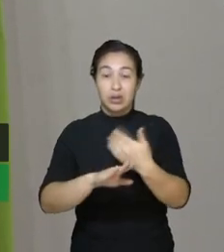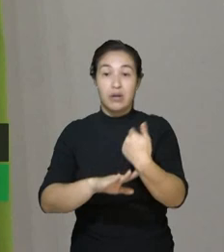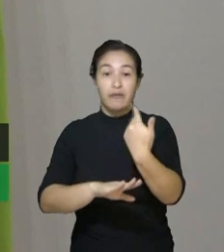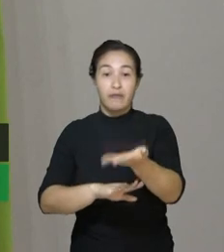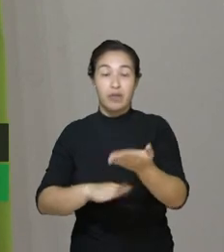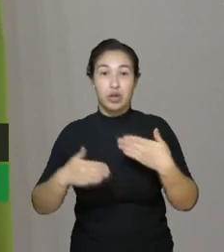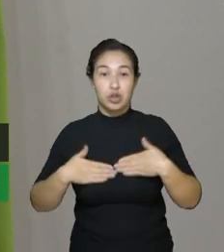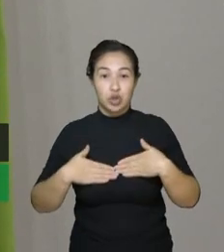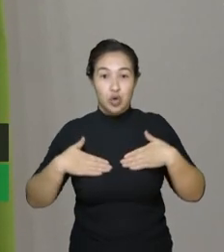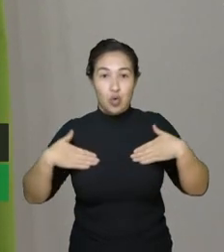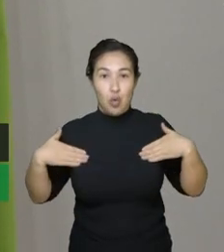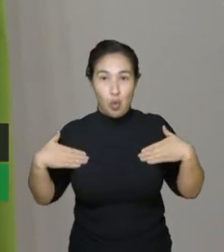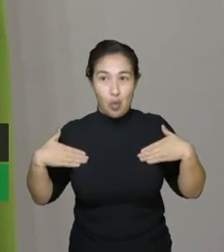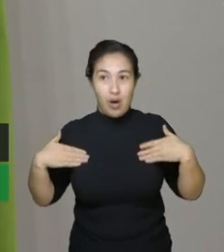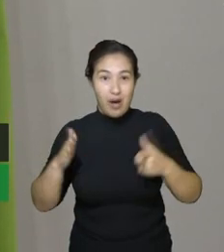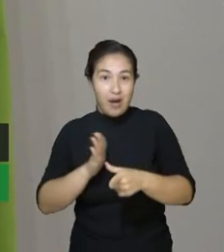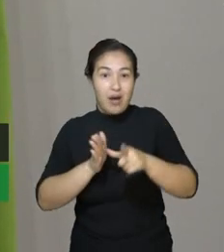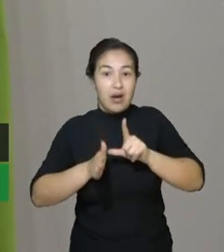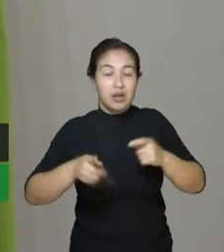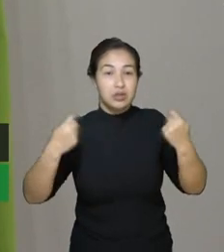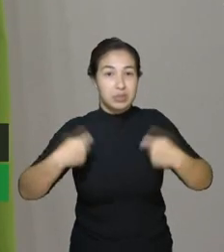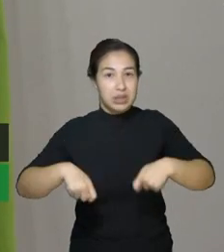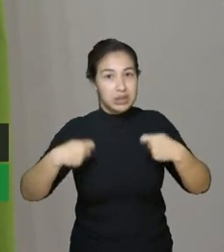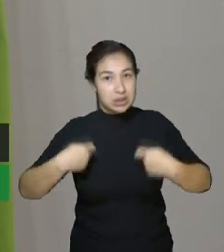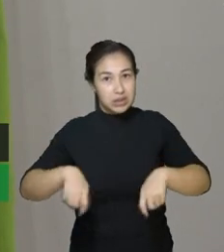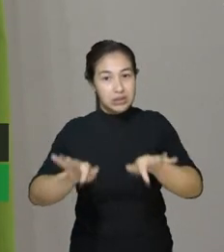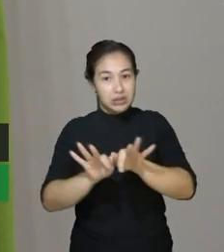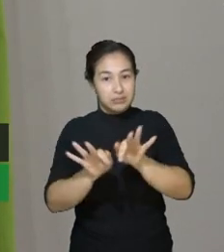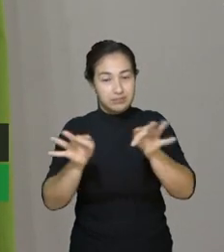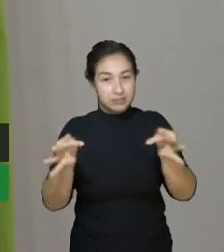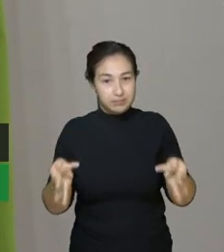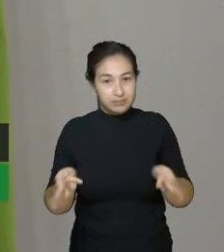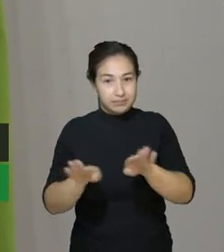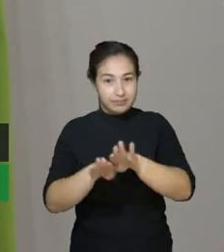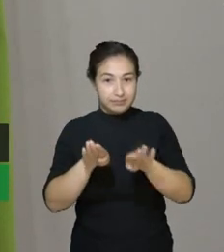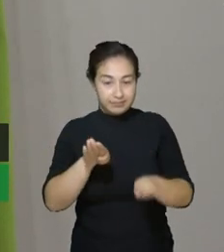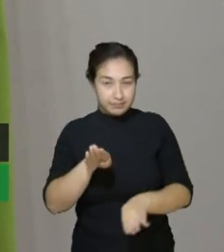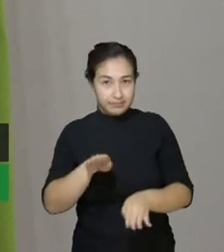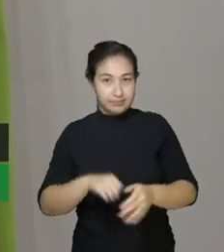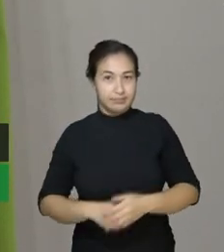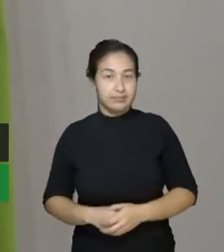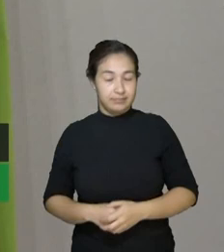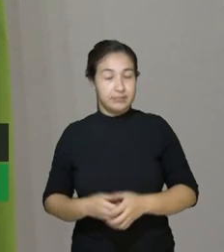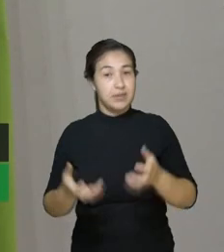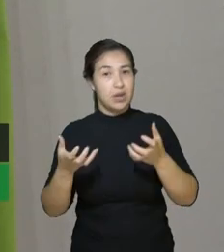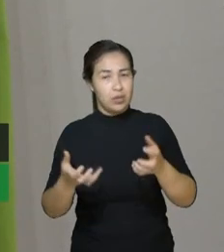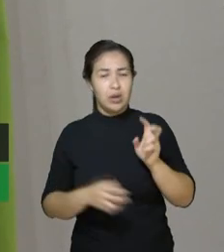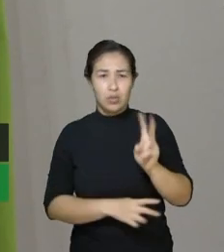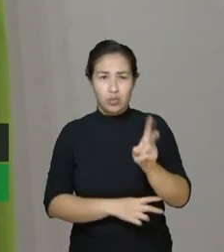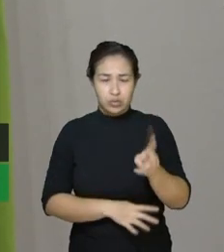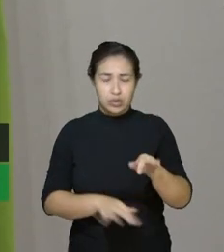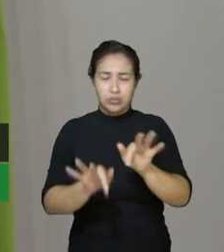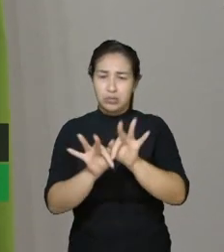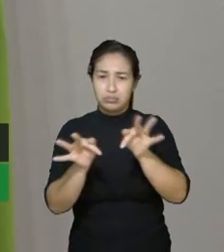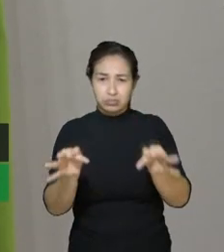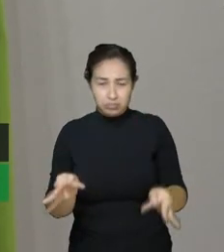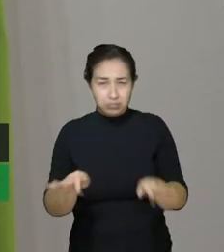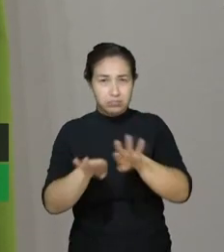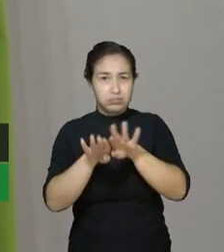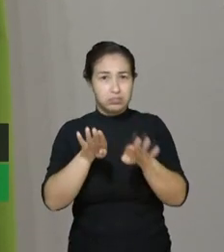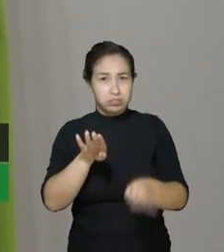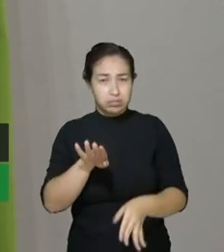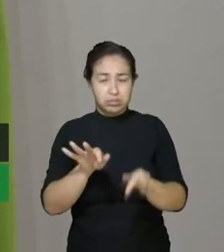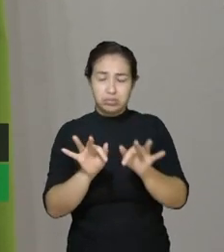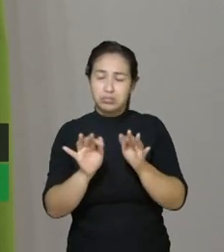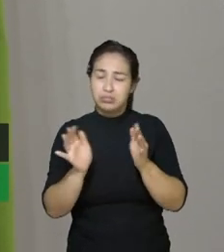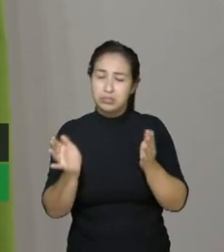a modéstia. E eu espero continuar perseguindo esse caminho da humildade, da